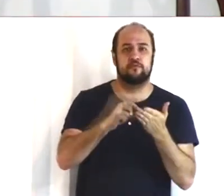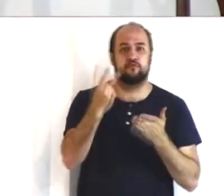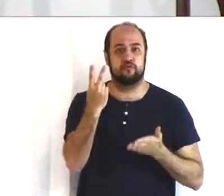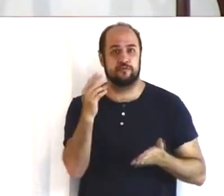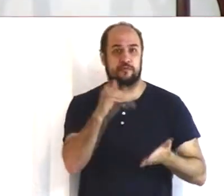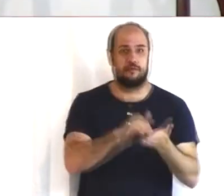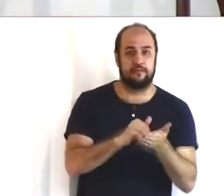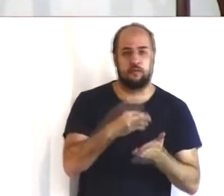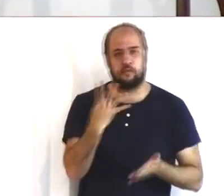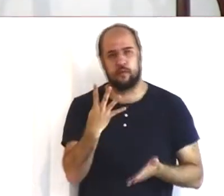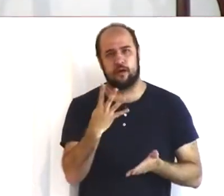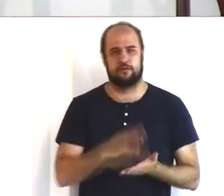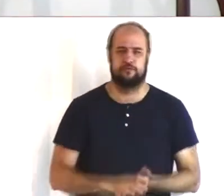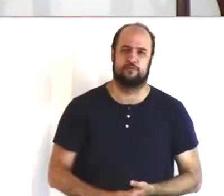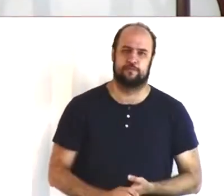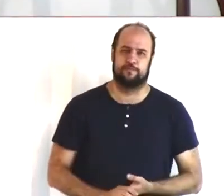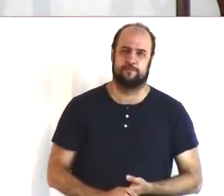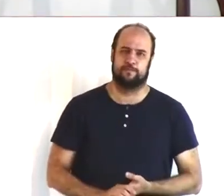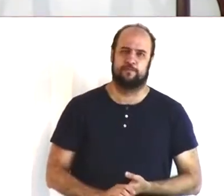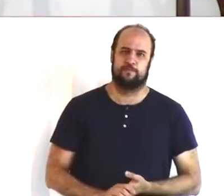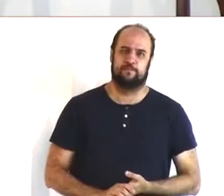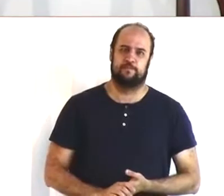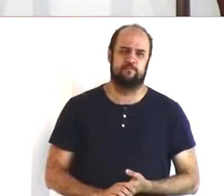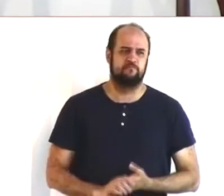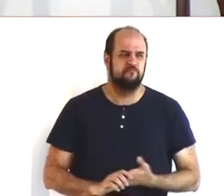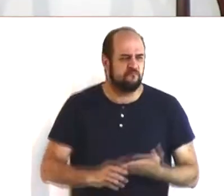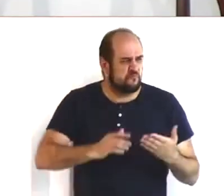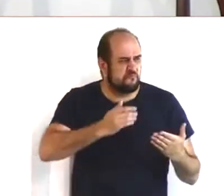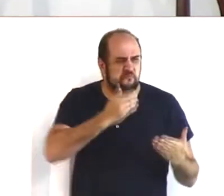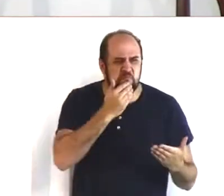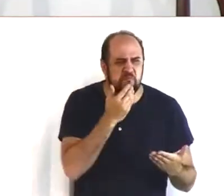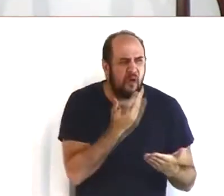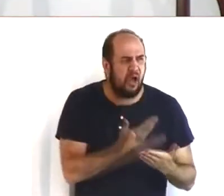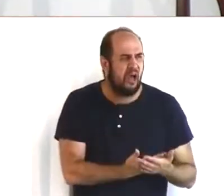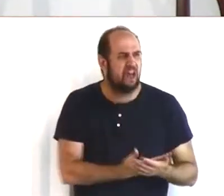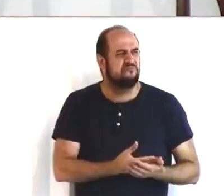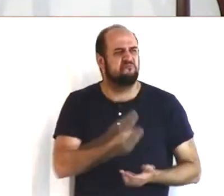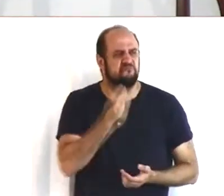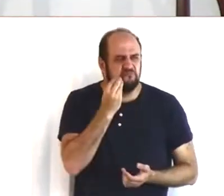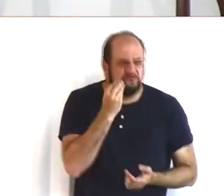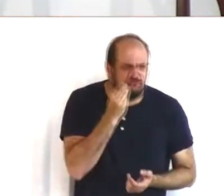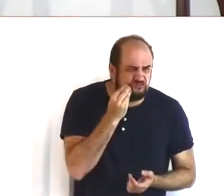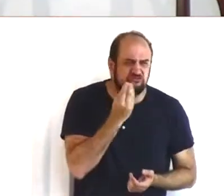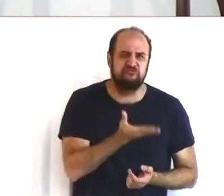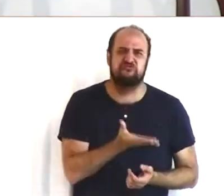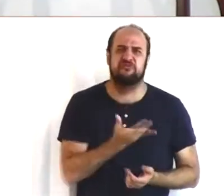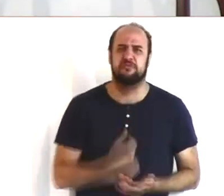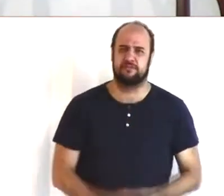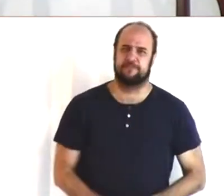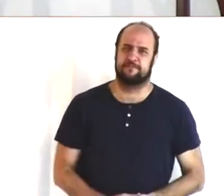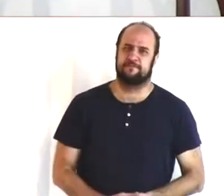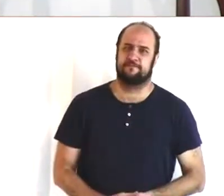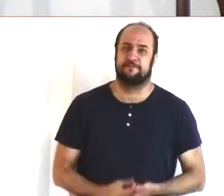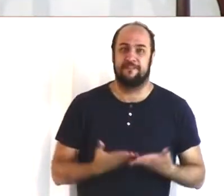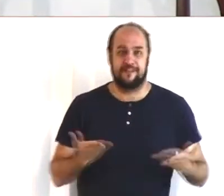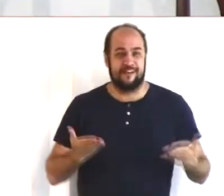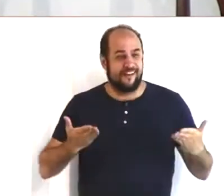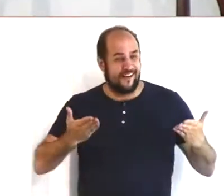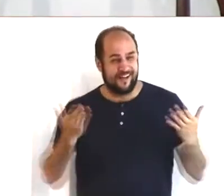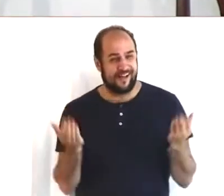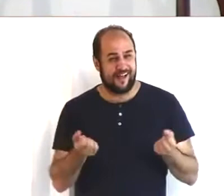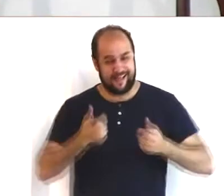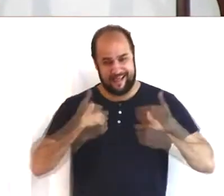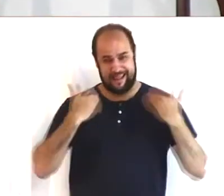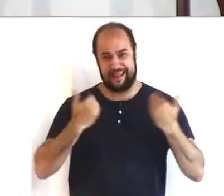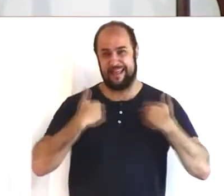versículos 2 a 4, um texto rico, maravilhoso. Meus irmãos, tende por motivo de toda alegria o passardes